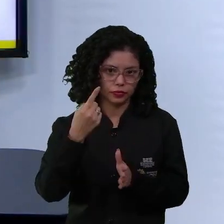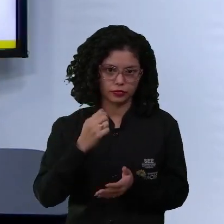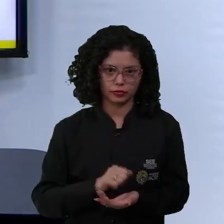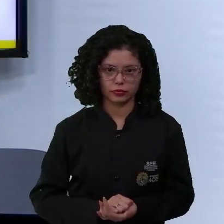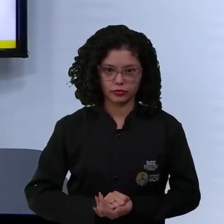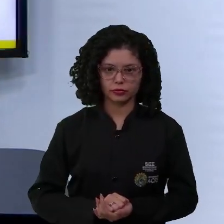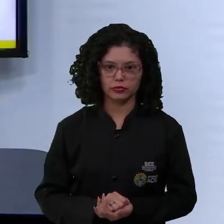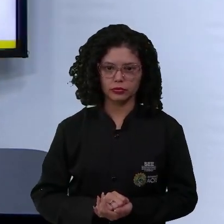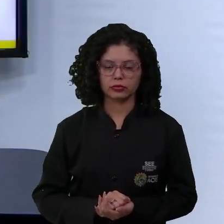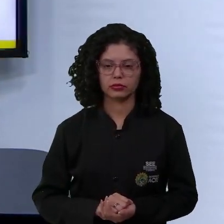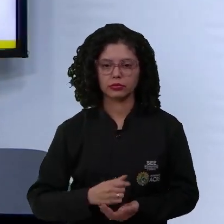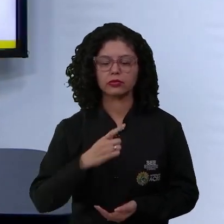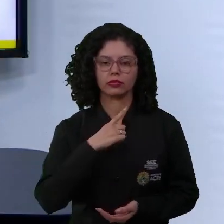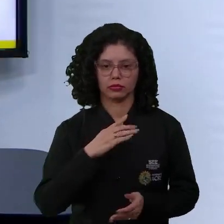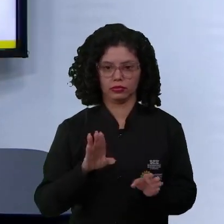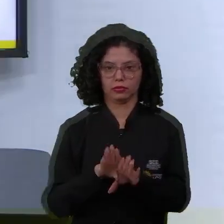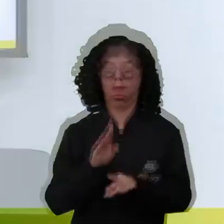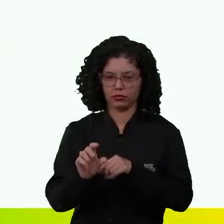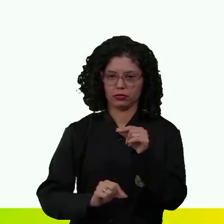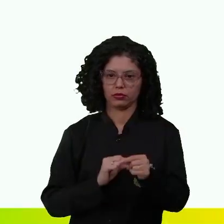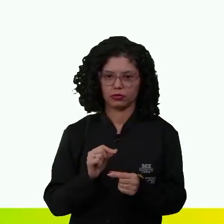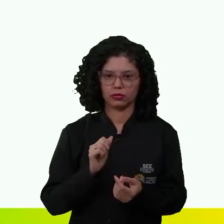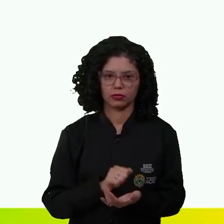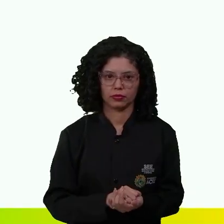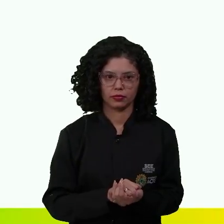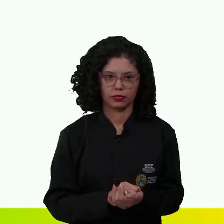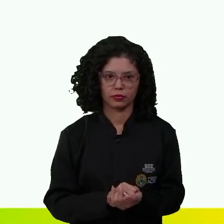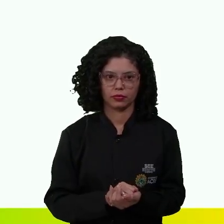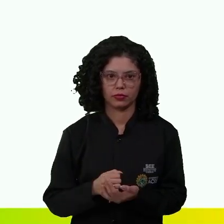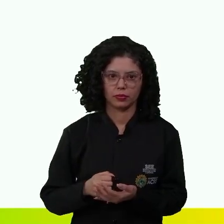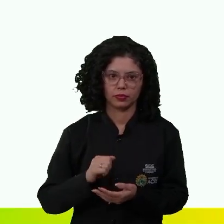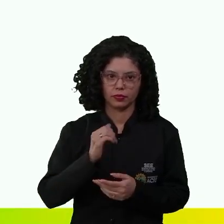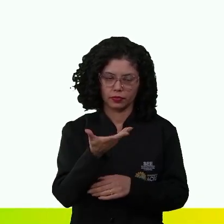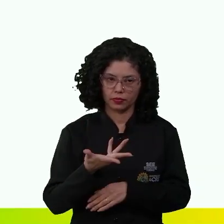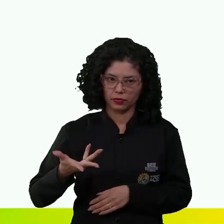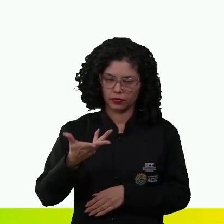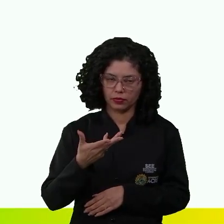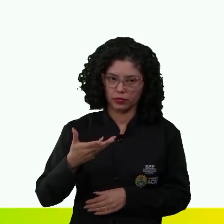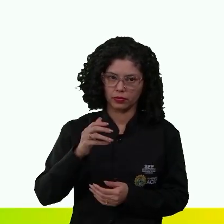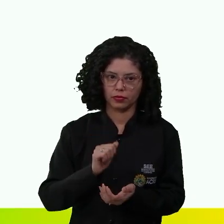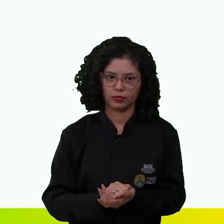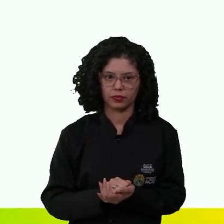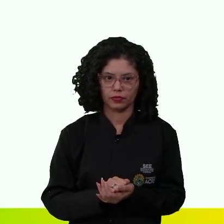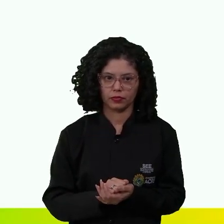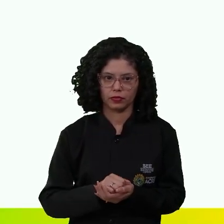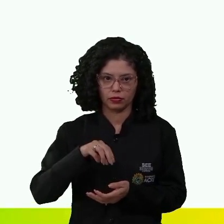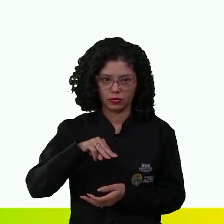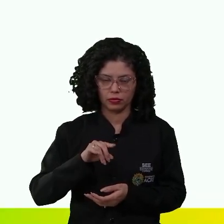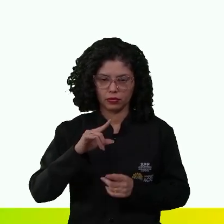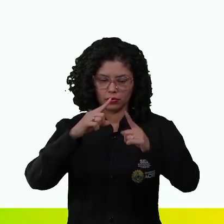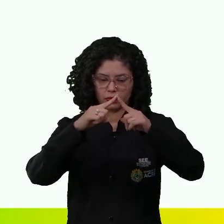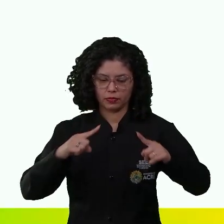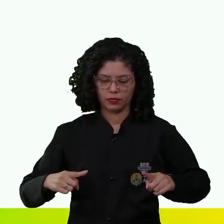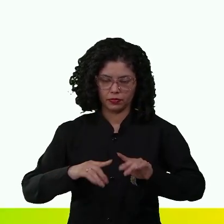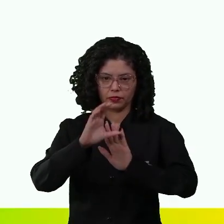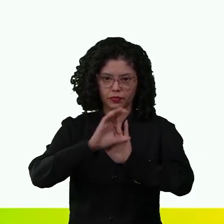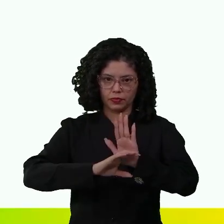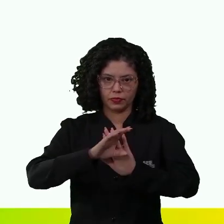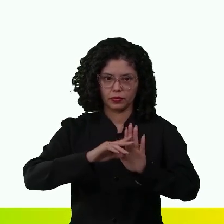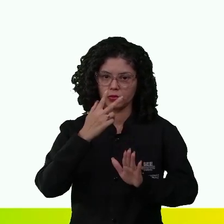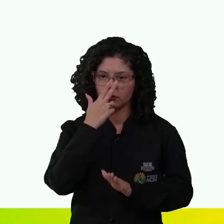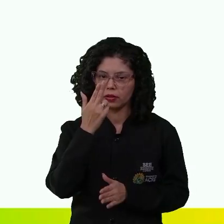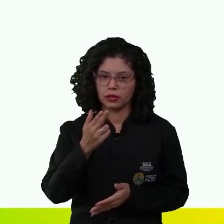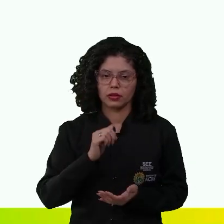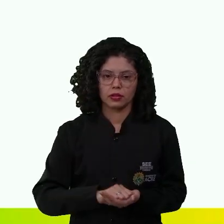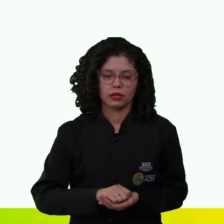caso de particular que nós temos aqui é o caso base média de um triângulo. Então, usando os conceitos de